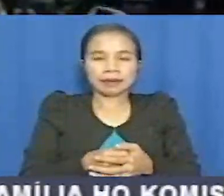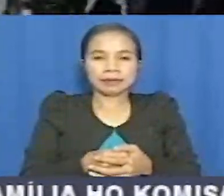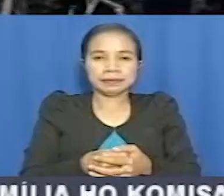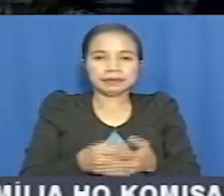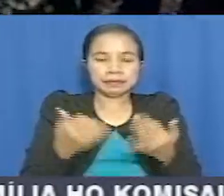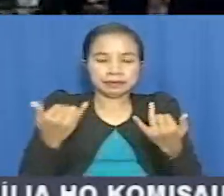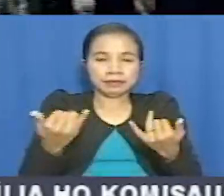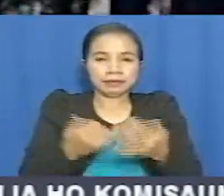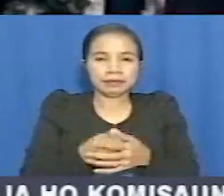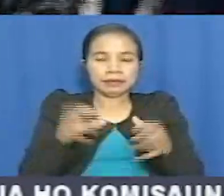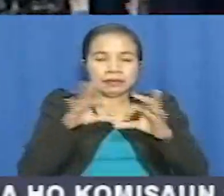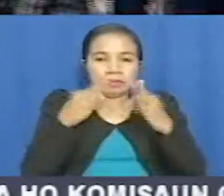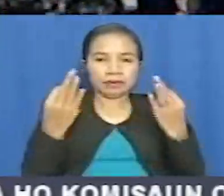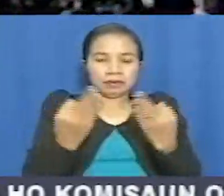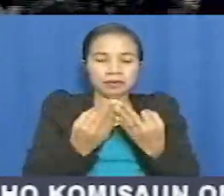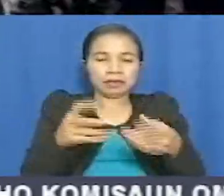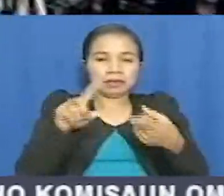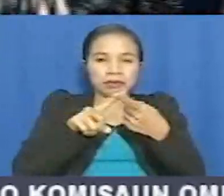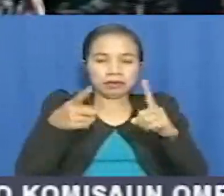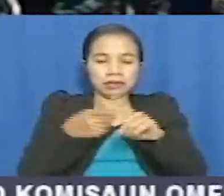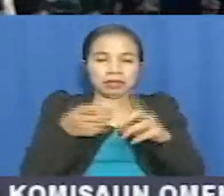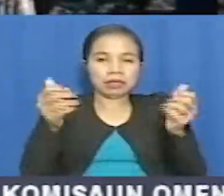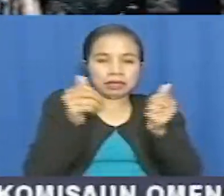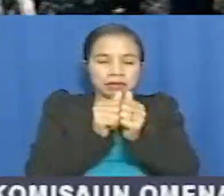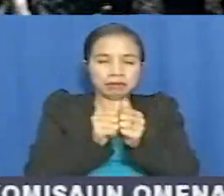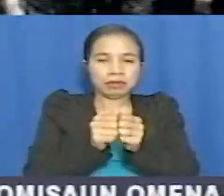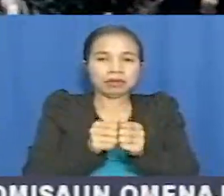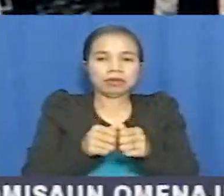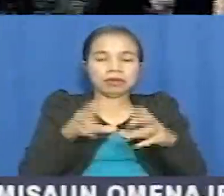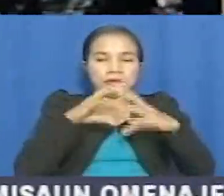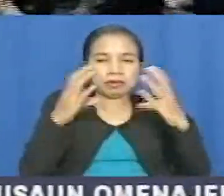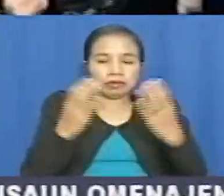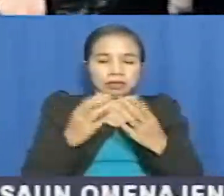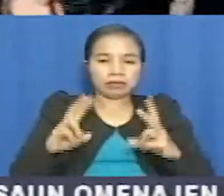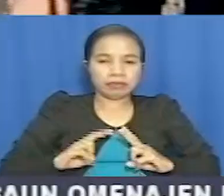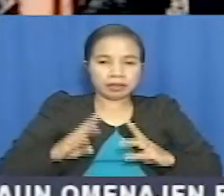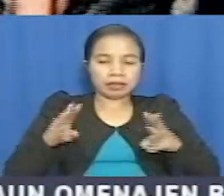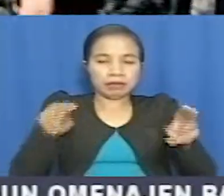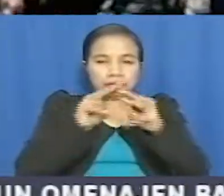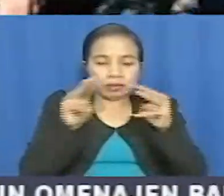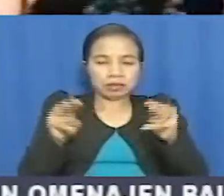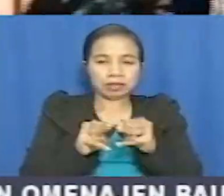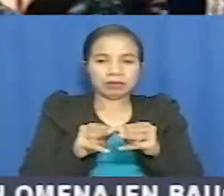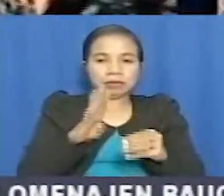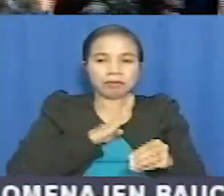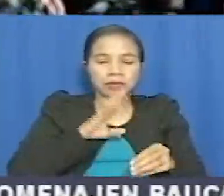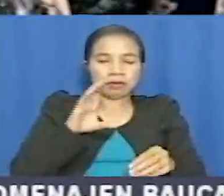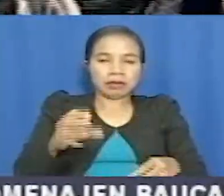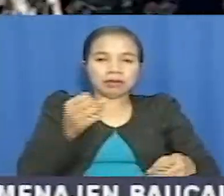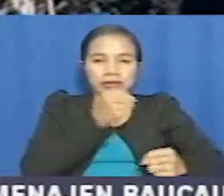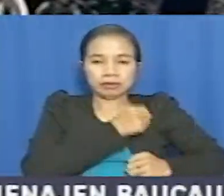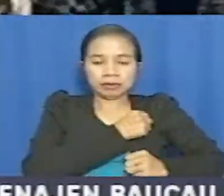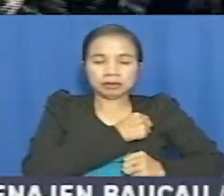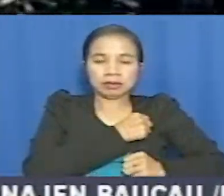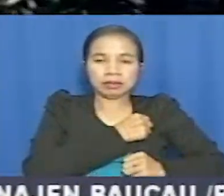Foi na lesne família, colega, Hamutu, com o Conselho Veteranos Município Baucau, Valentil Força